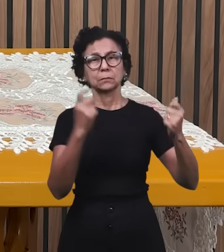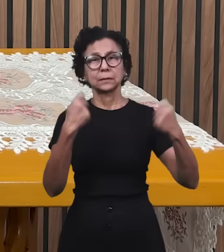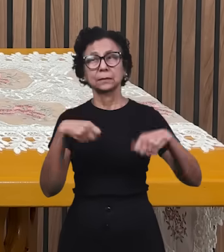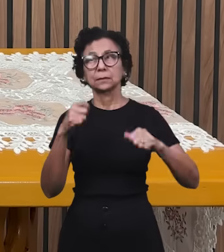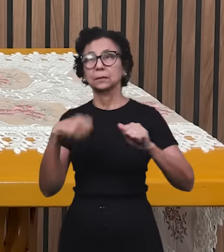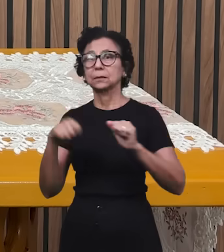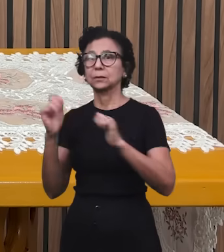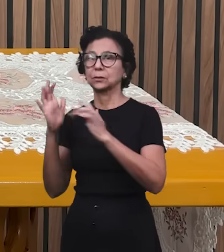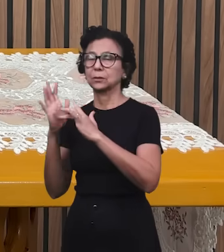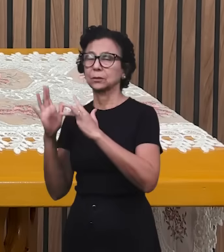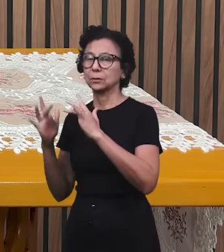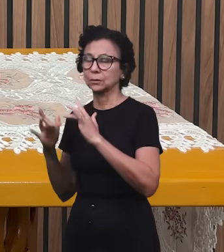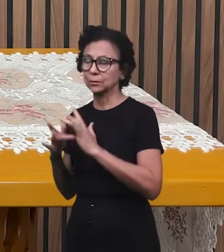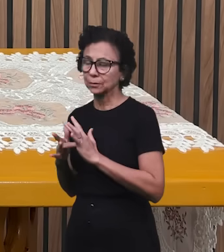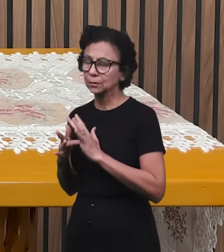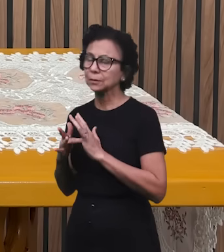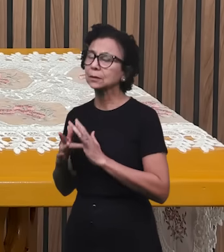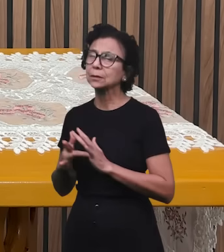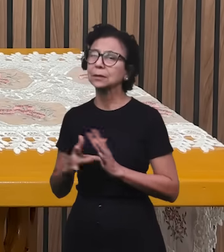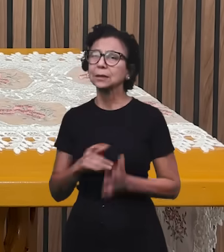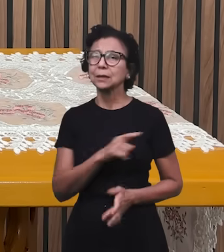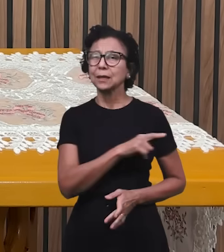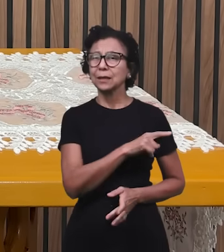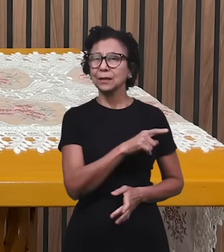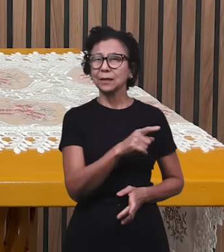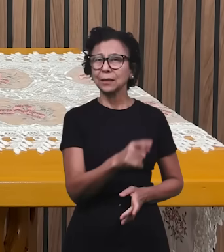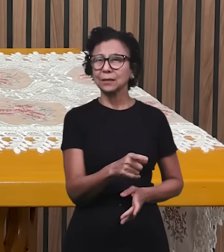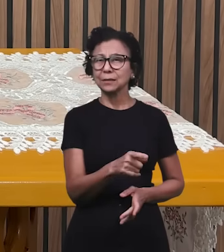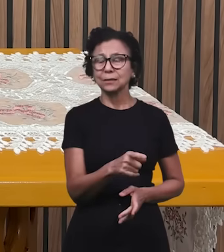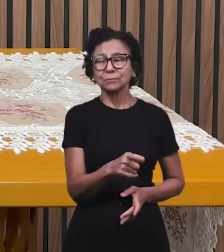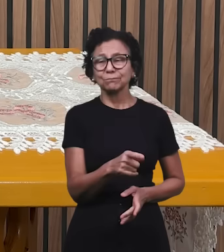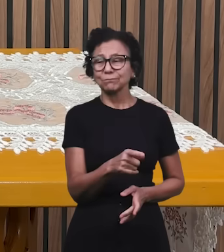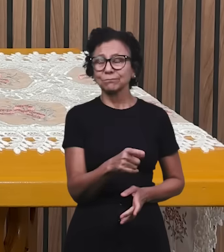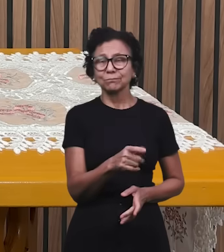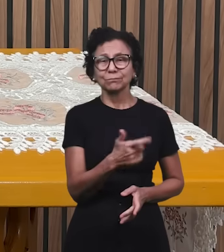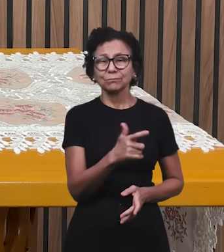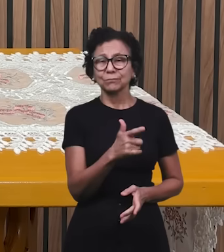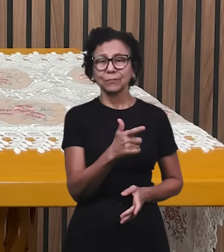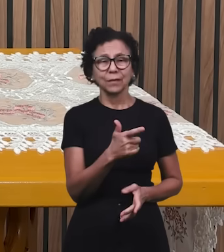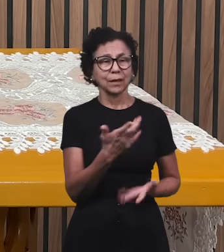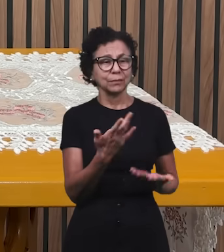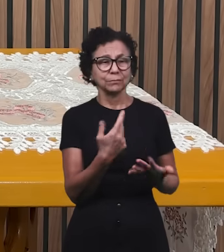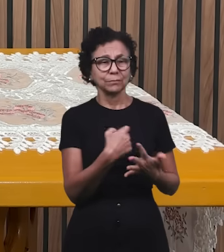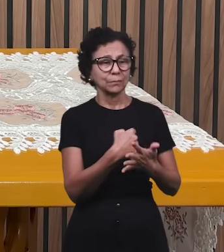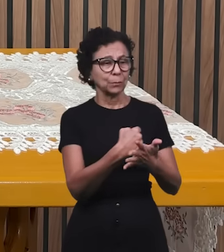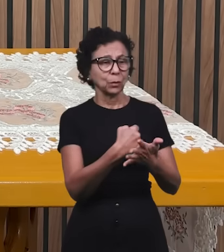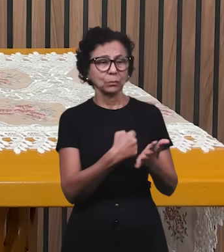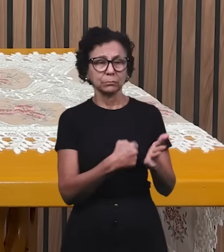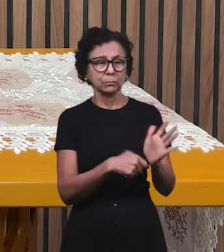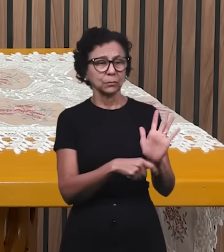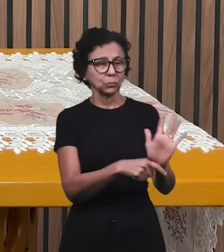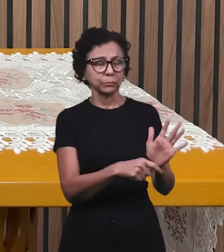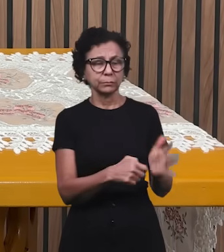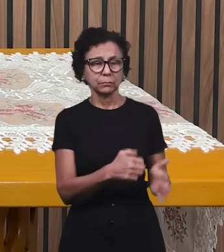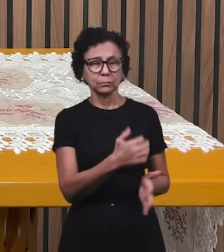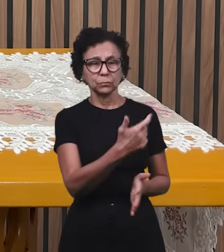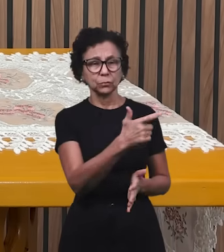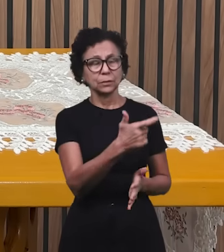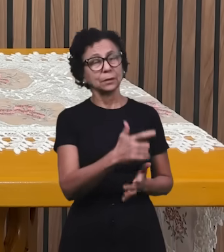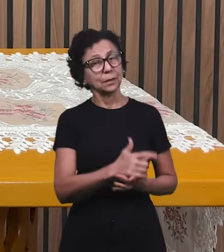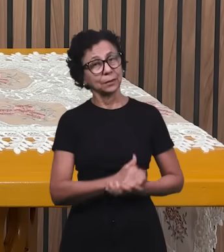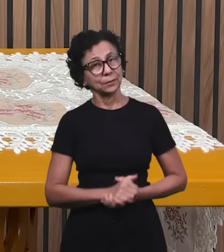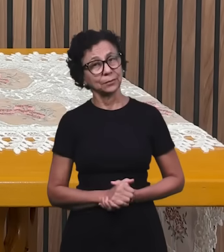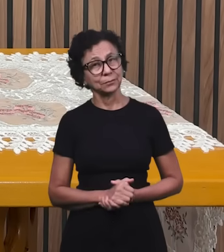Senhor Jesus. Uma multidão que não tem nenhum recurso. Se nós olharmos